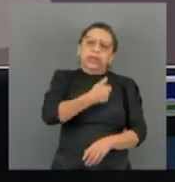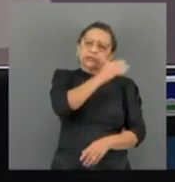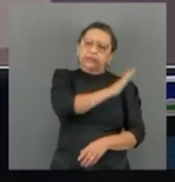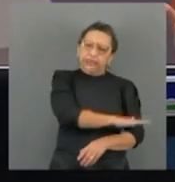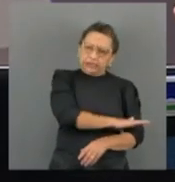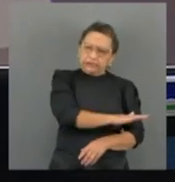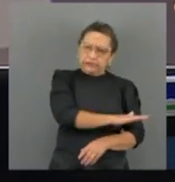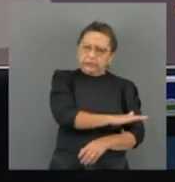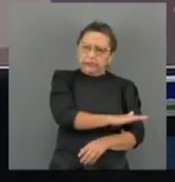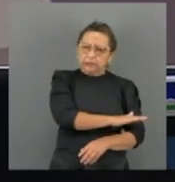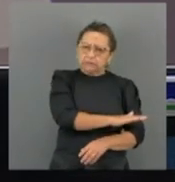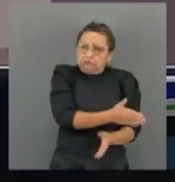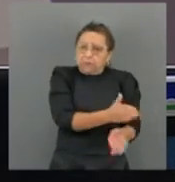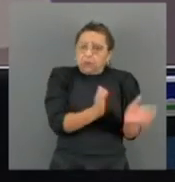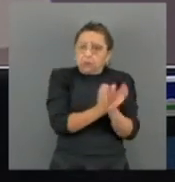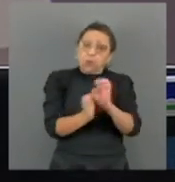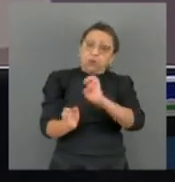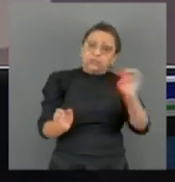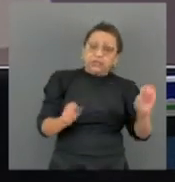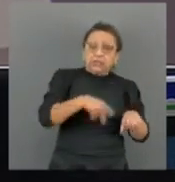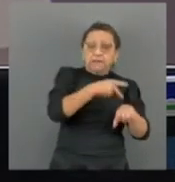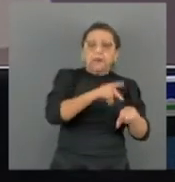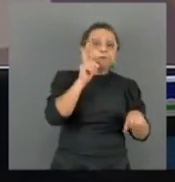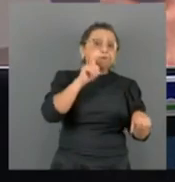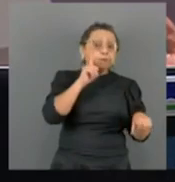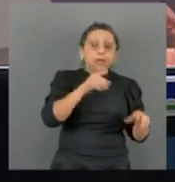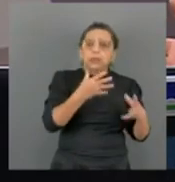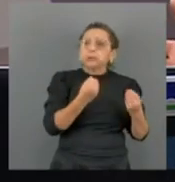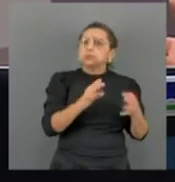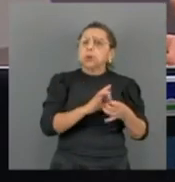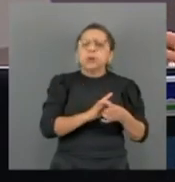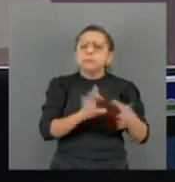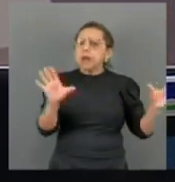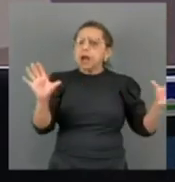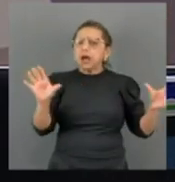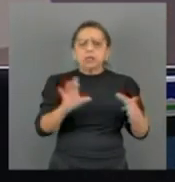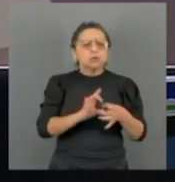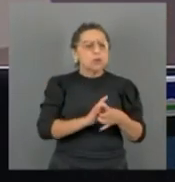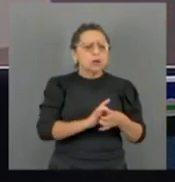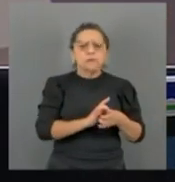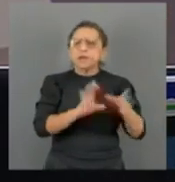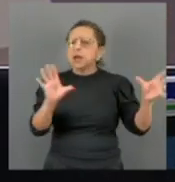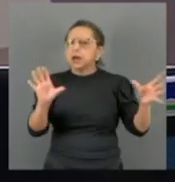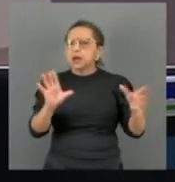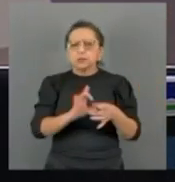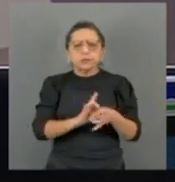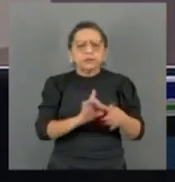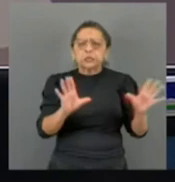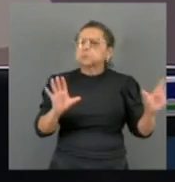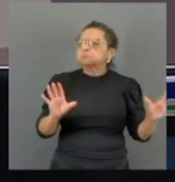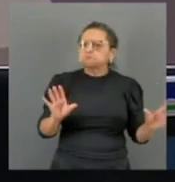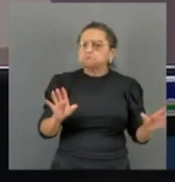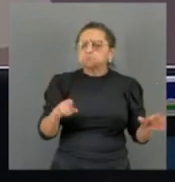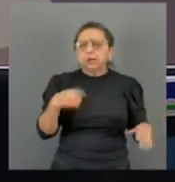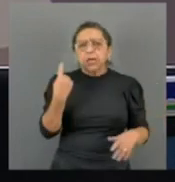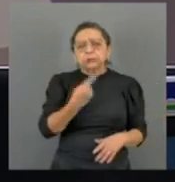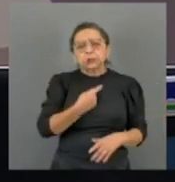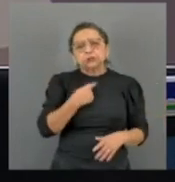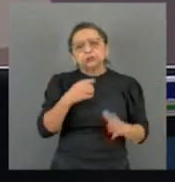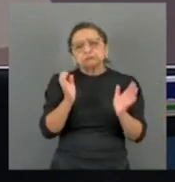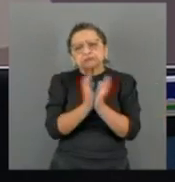eu acho que em outras partes do mundo, era muito liberado. A gente era da esquerda,